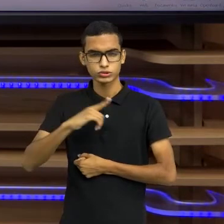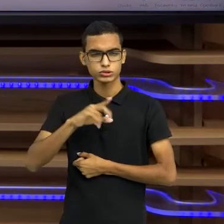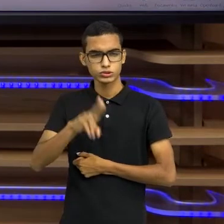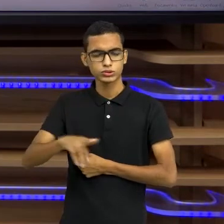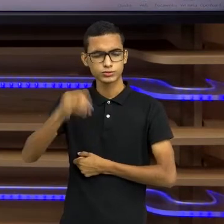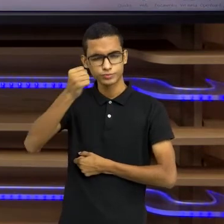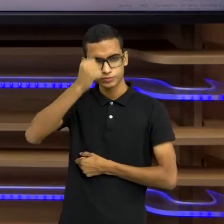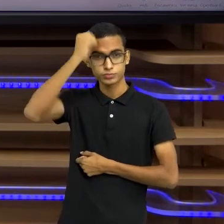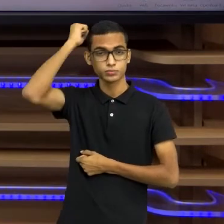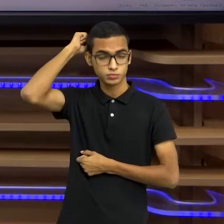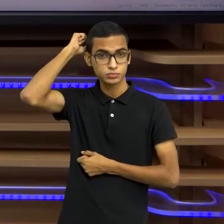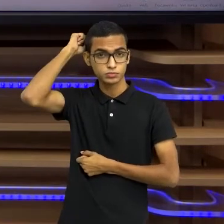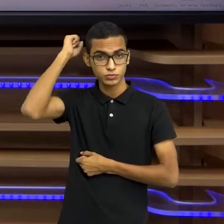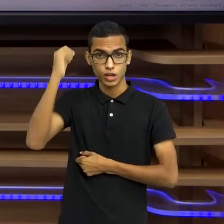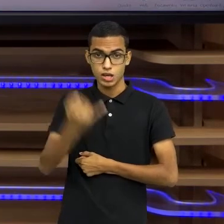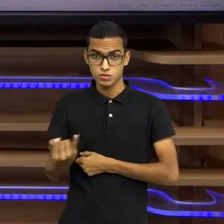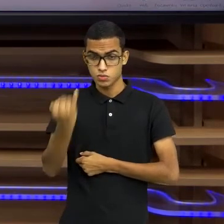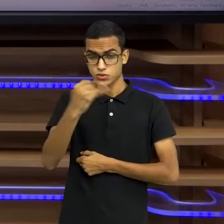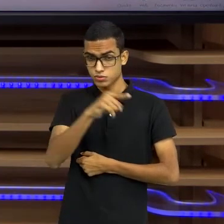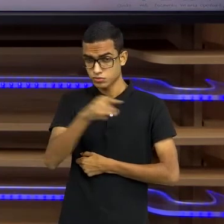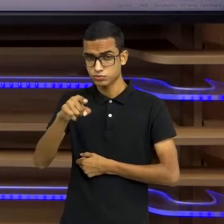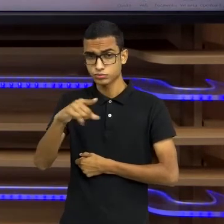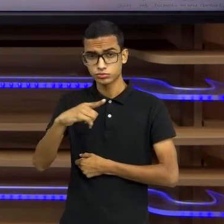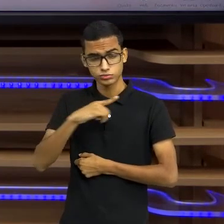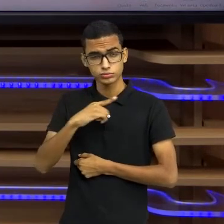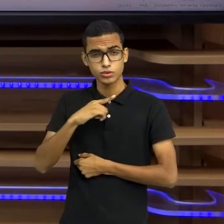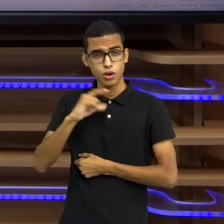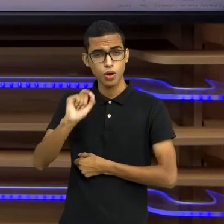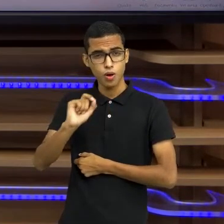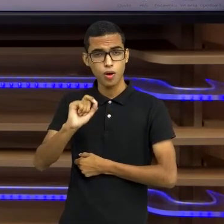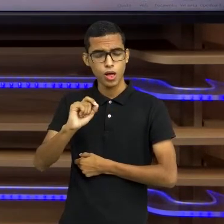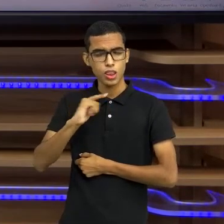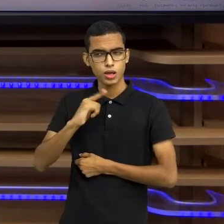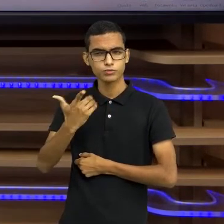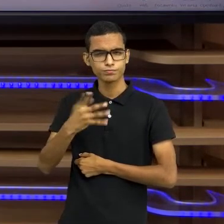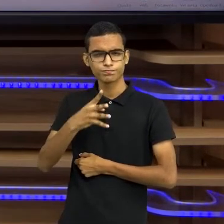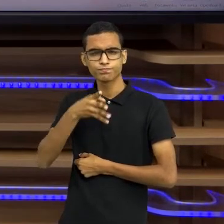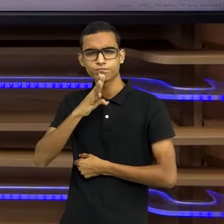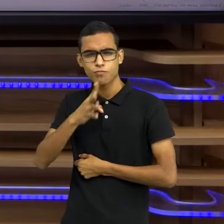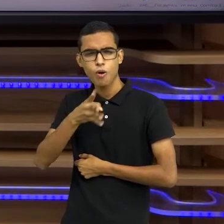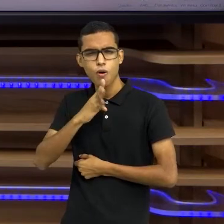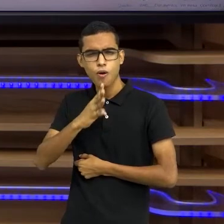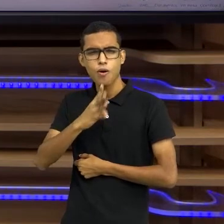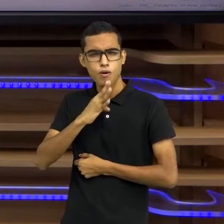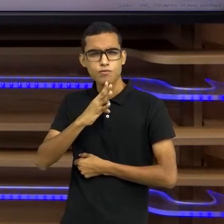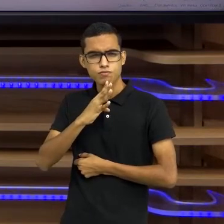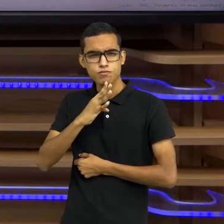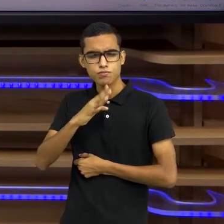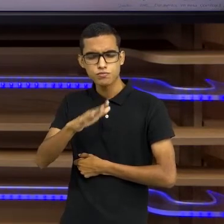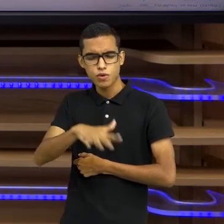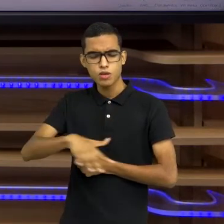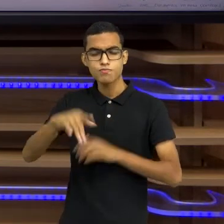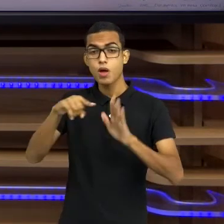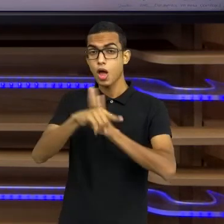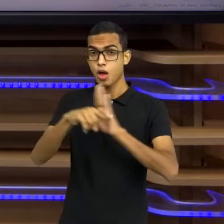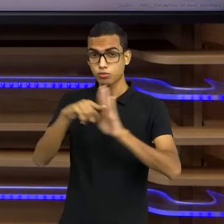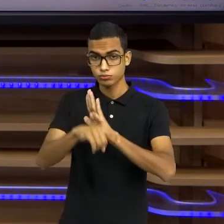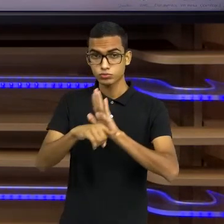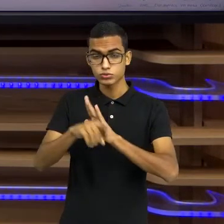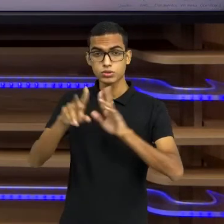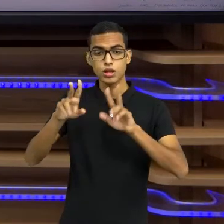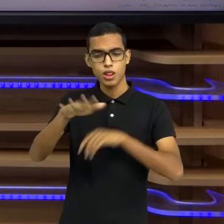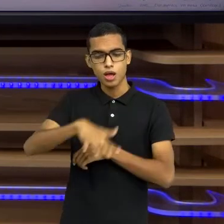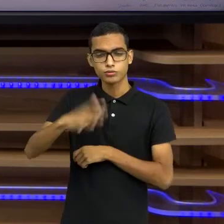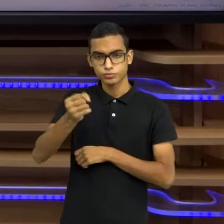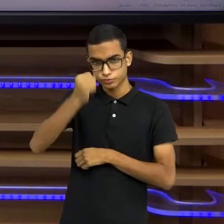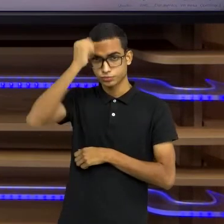É muito importante que vocês tenham essa familiaridade, certo? Com as questões de vestibular. Vamos lá, então,